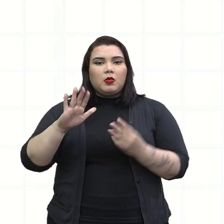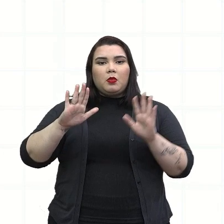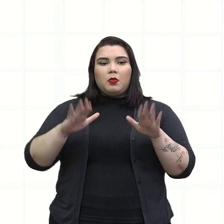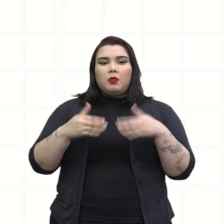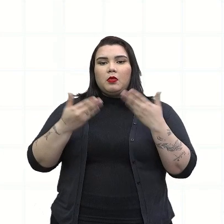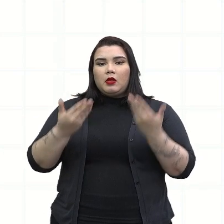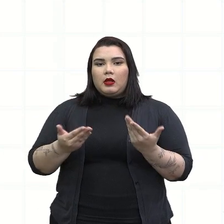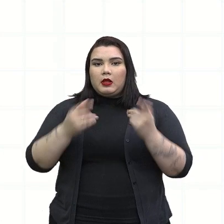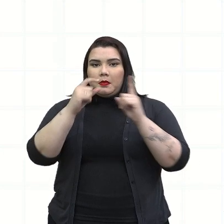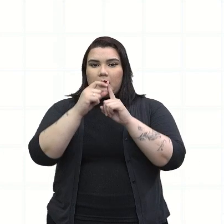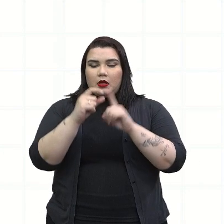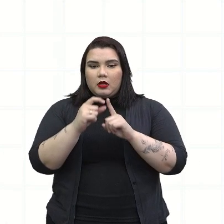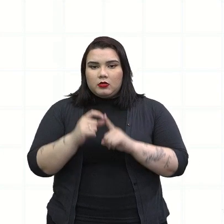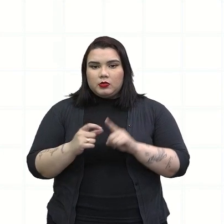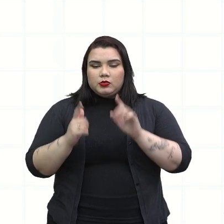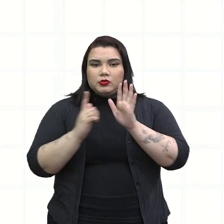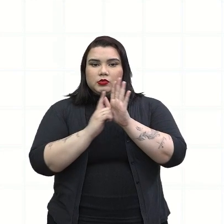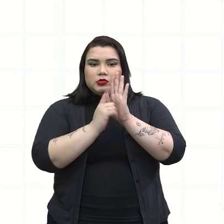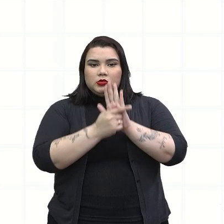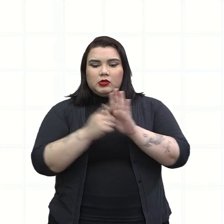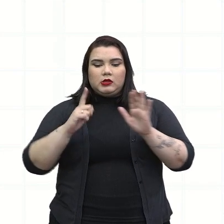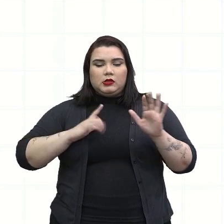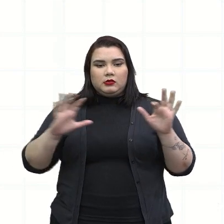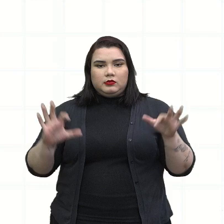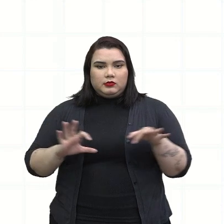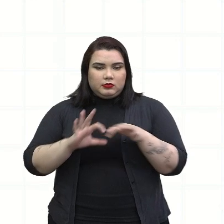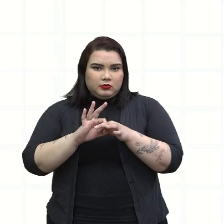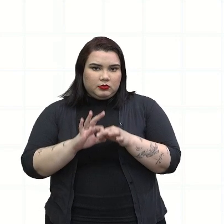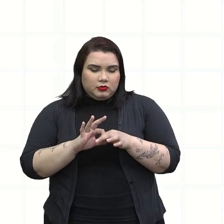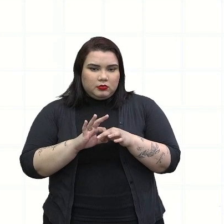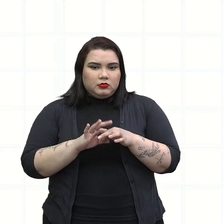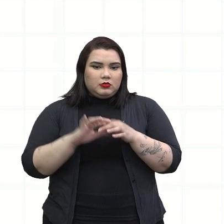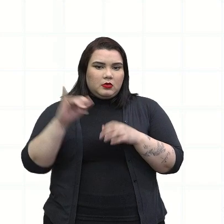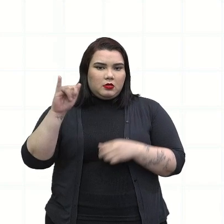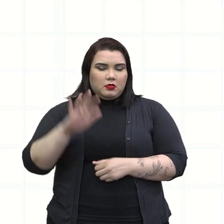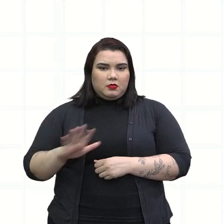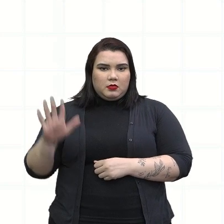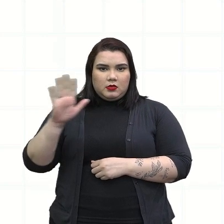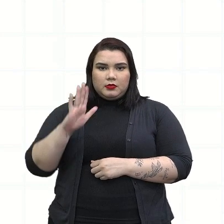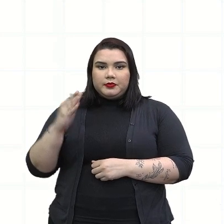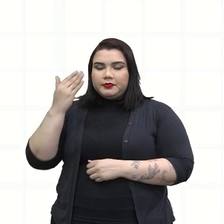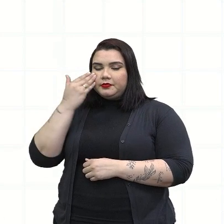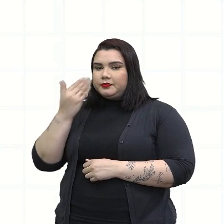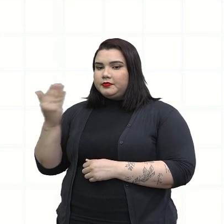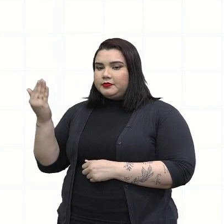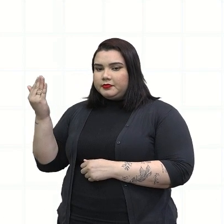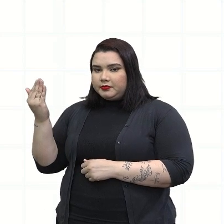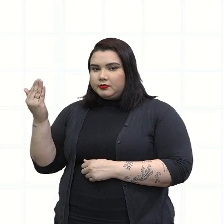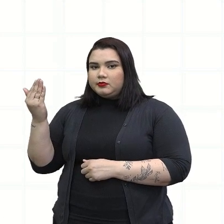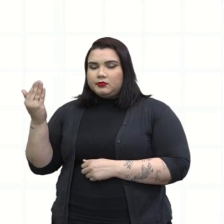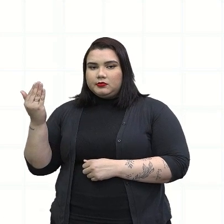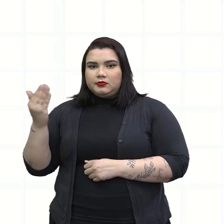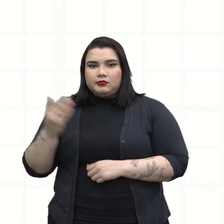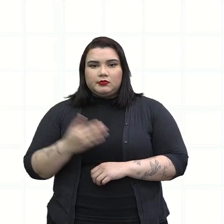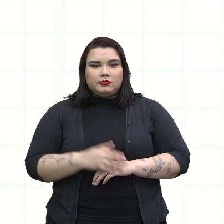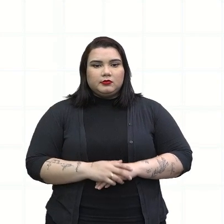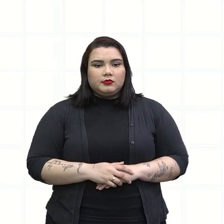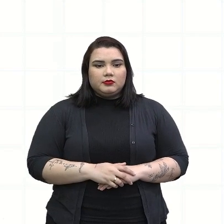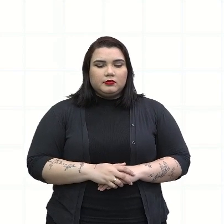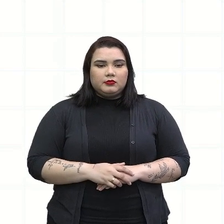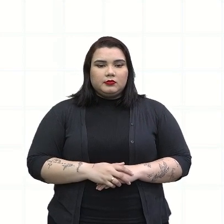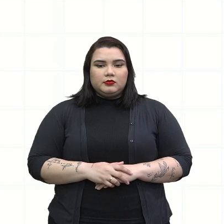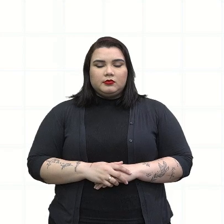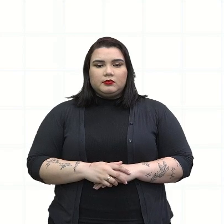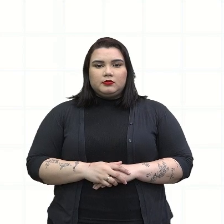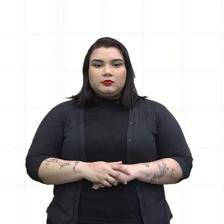dessas palavras, desses gêneros se encaixa melhor com as imagens aqui que nós estamos vendo?